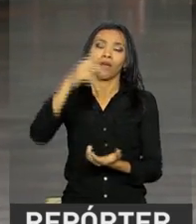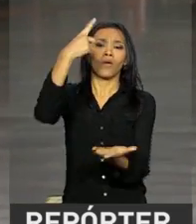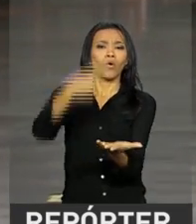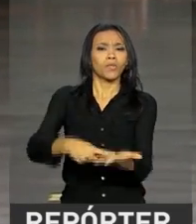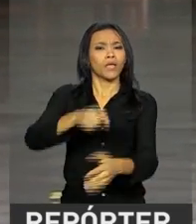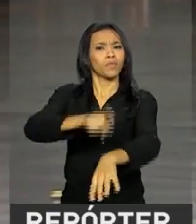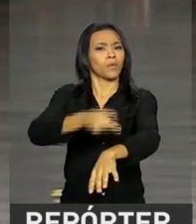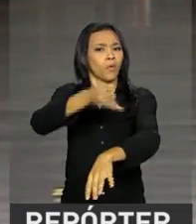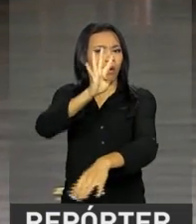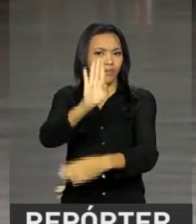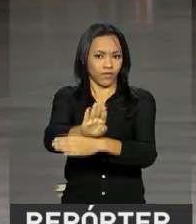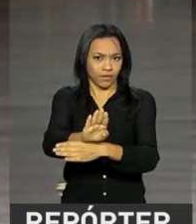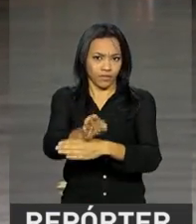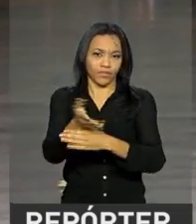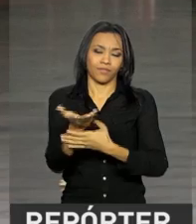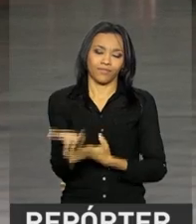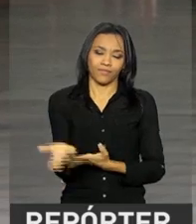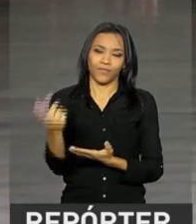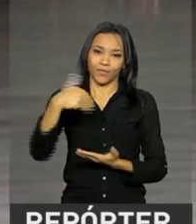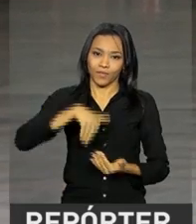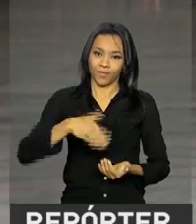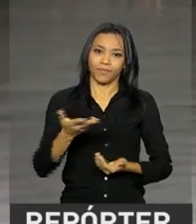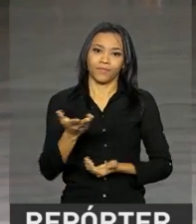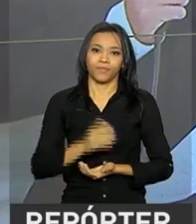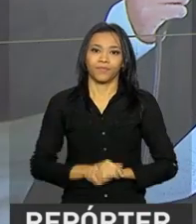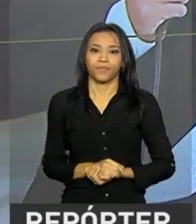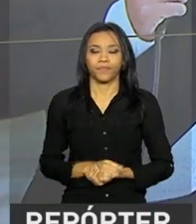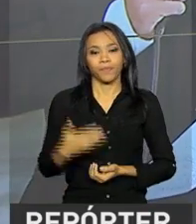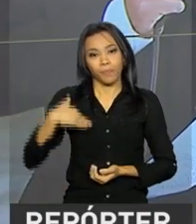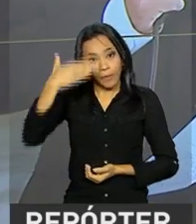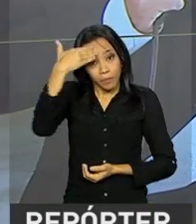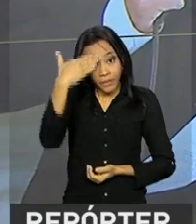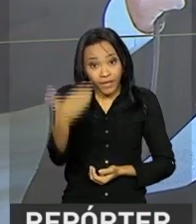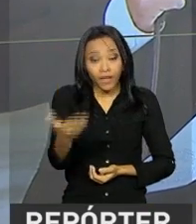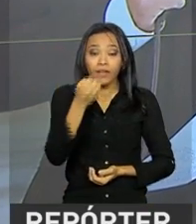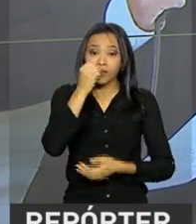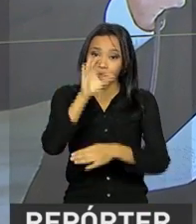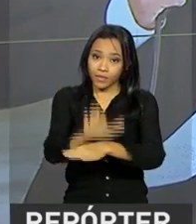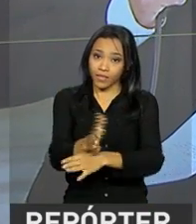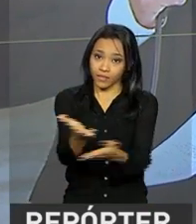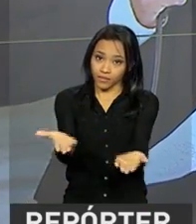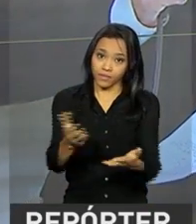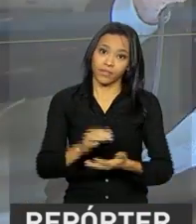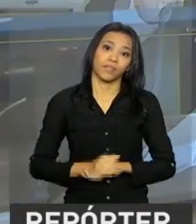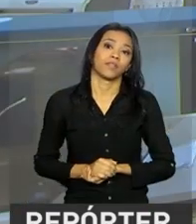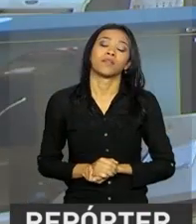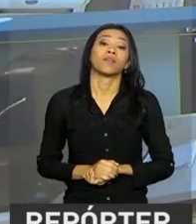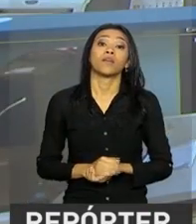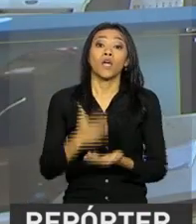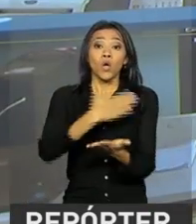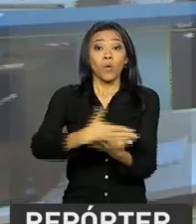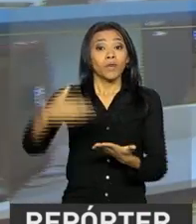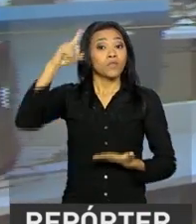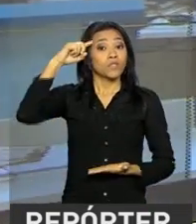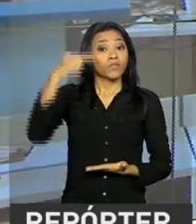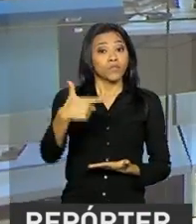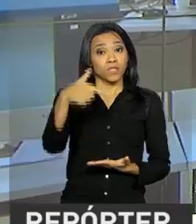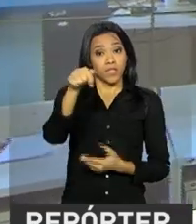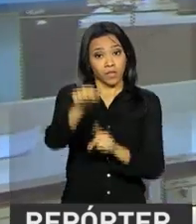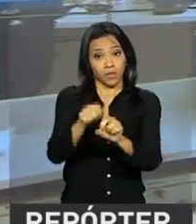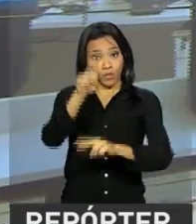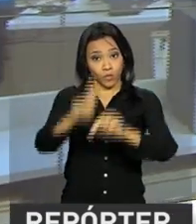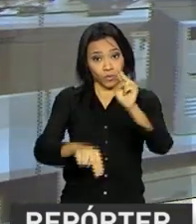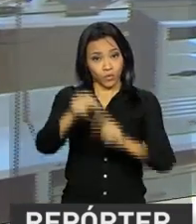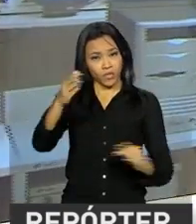as 4 horas da tarde Daniele Voltamos com você obrigada João Pedro boa tarde para você começa no dia 27 de